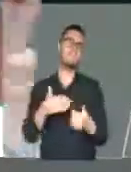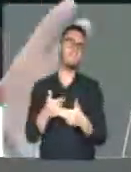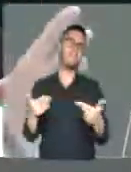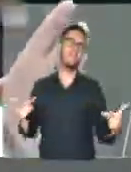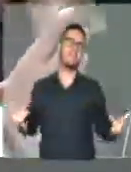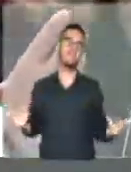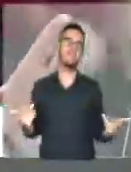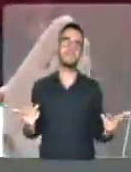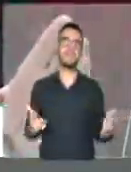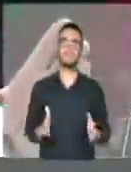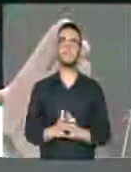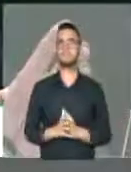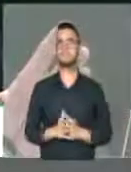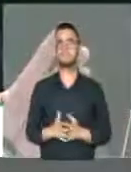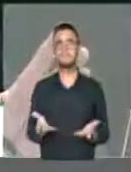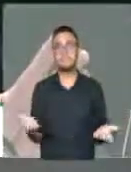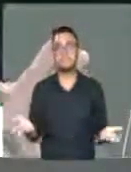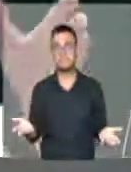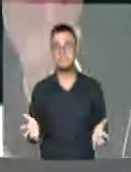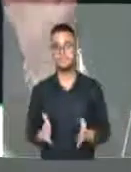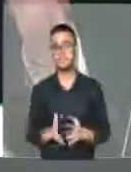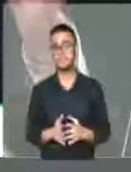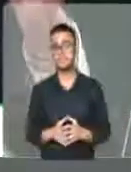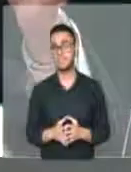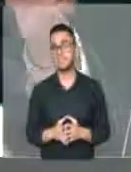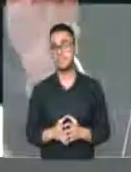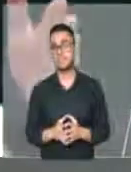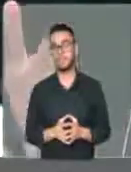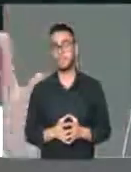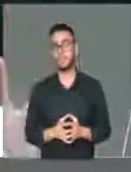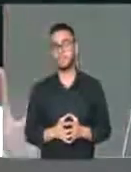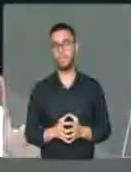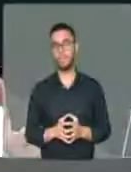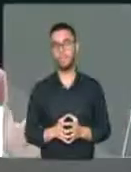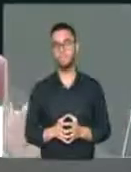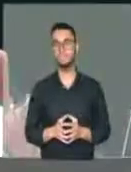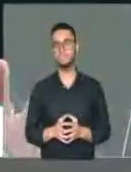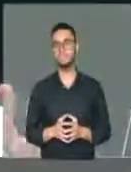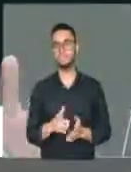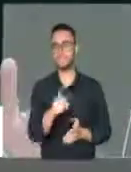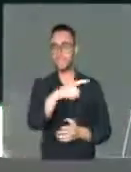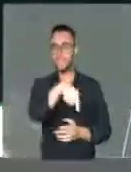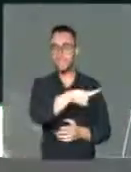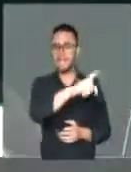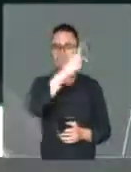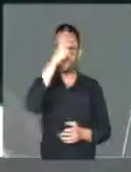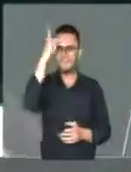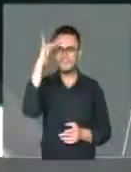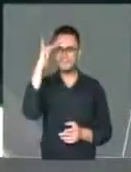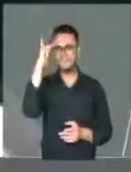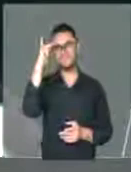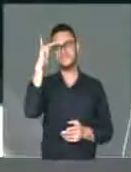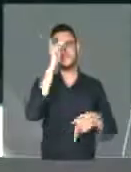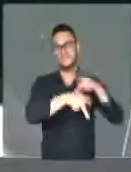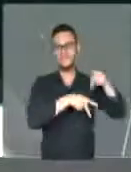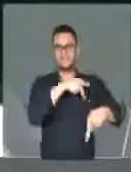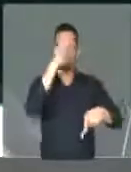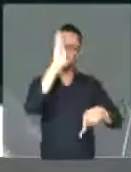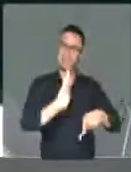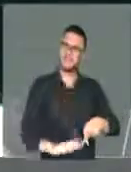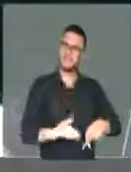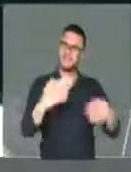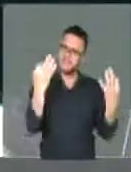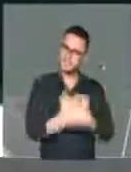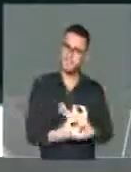É isso. São pessoas que o povo brasileiro tem razão. O Brasil tem